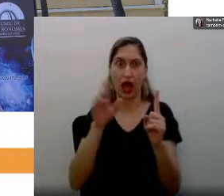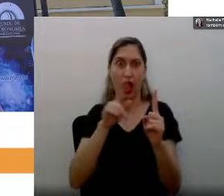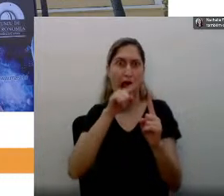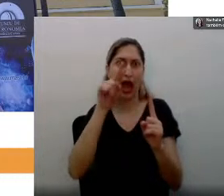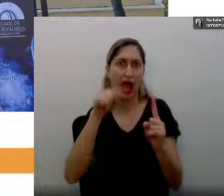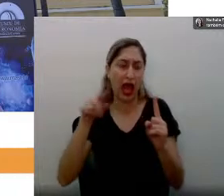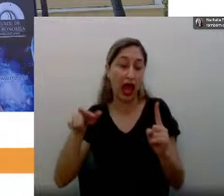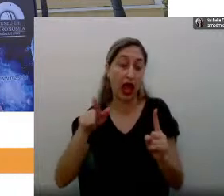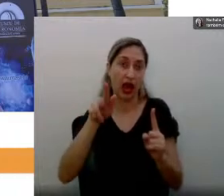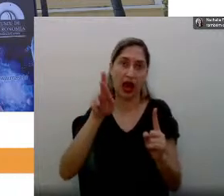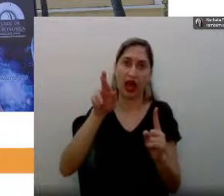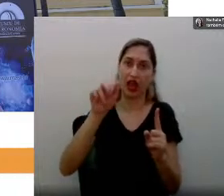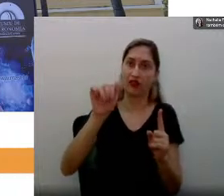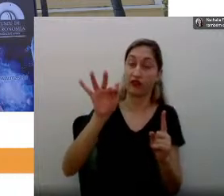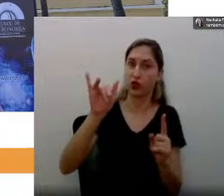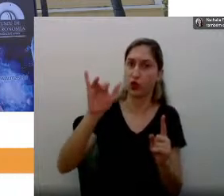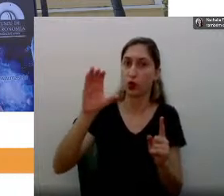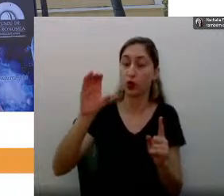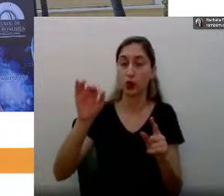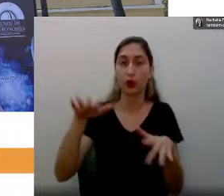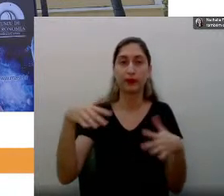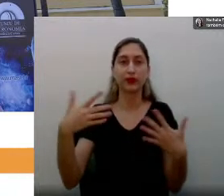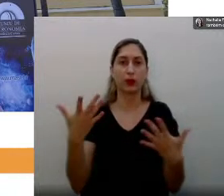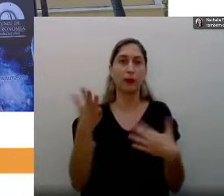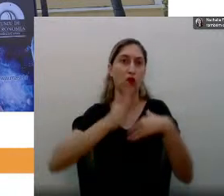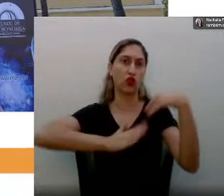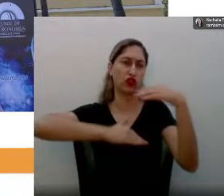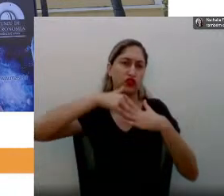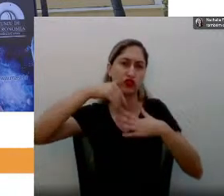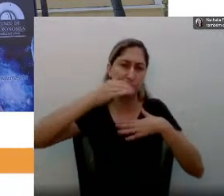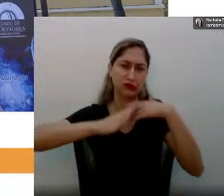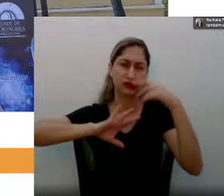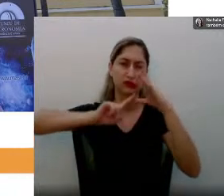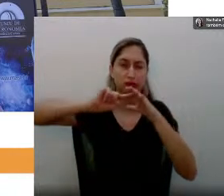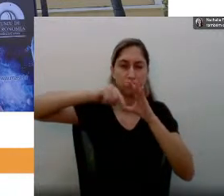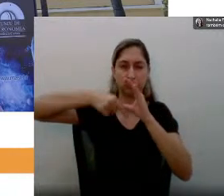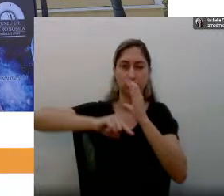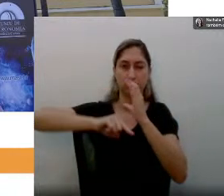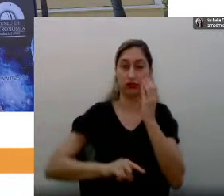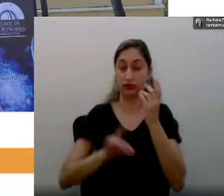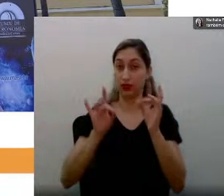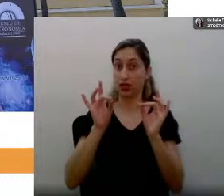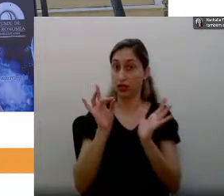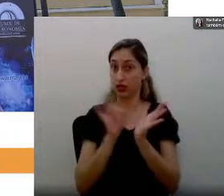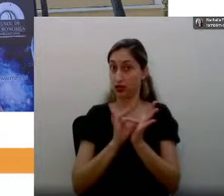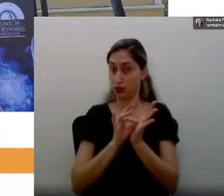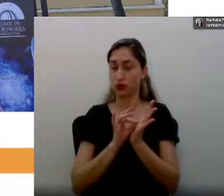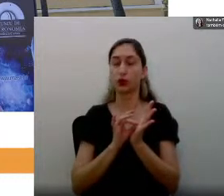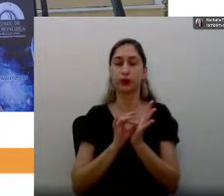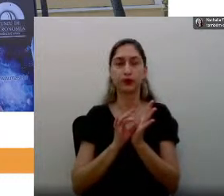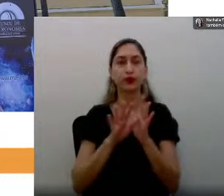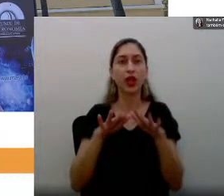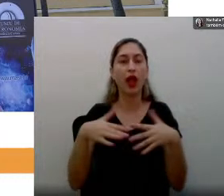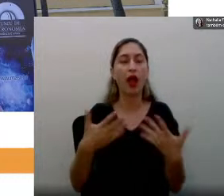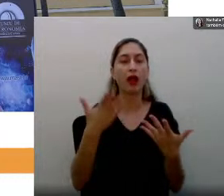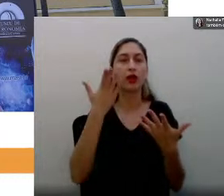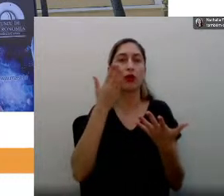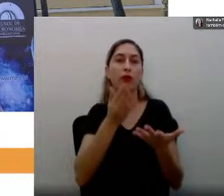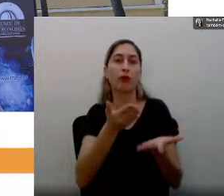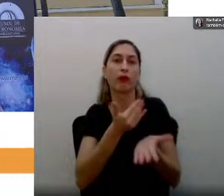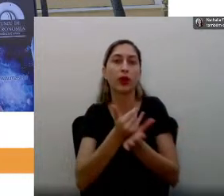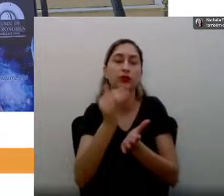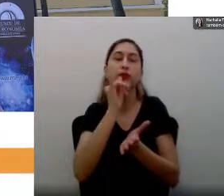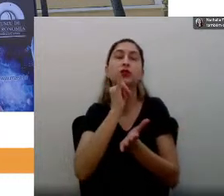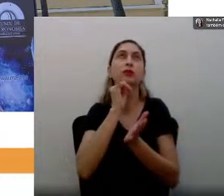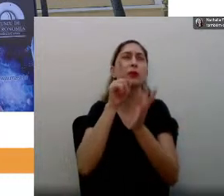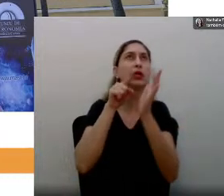a gente vai evoluindo para este tipo de observação né para saber o que que o Mc leko é feio na